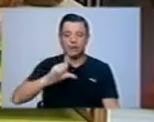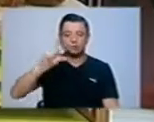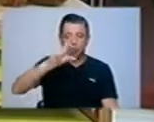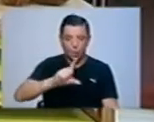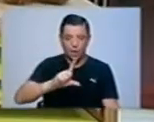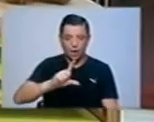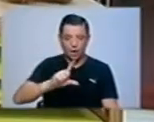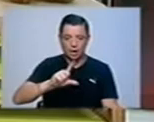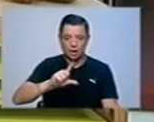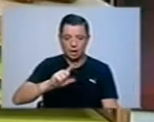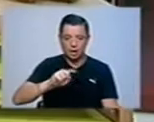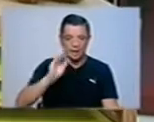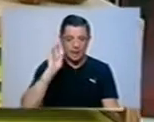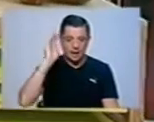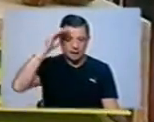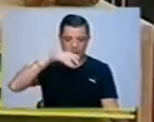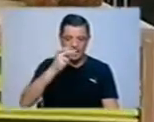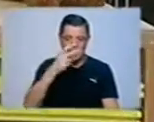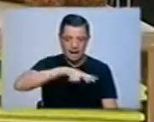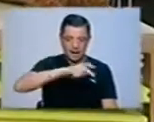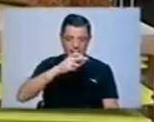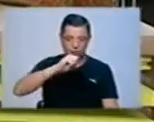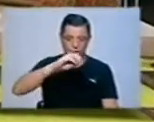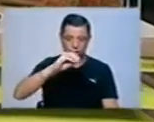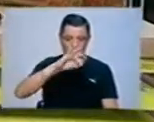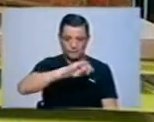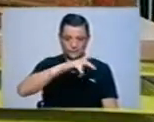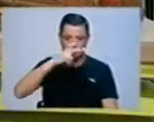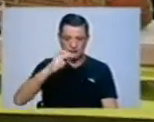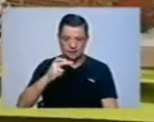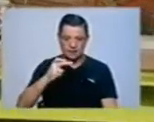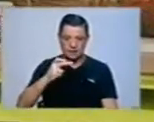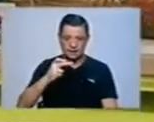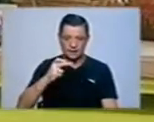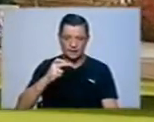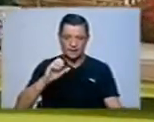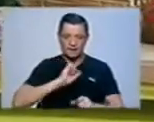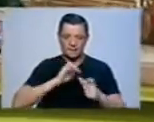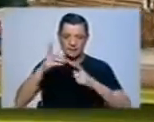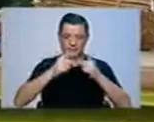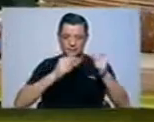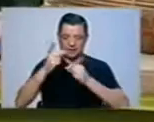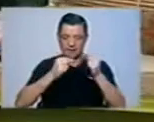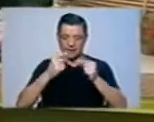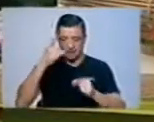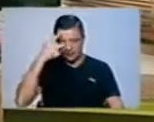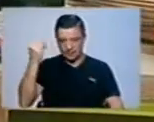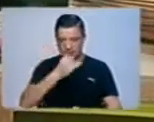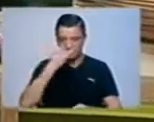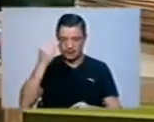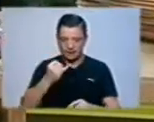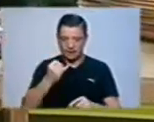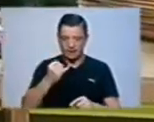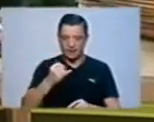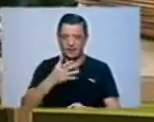Lisboa. E a madrinha é a Ana Sofia Martins, o qual eu, é a minha estrelinha. Outra sugestão também de Natal.